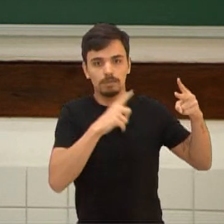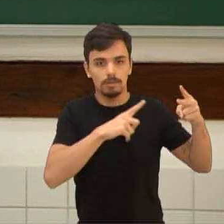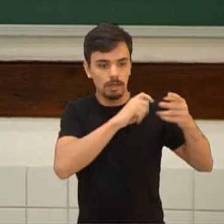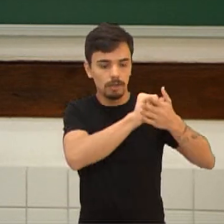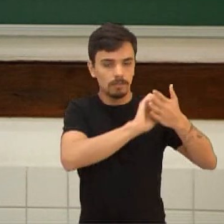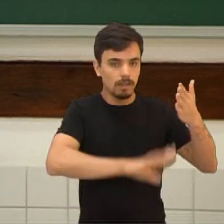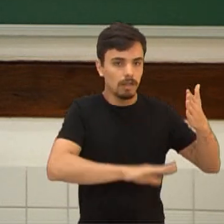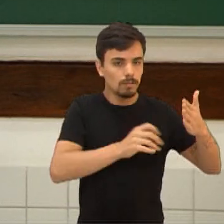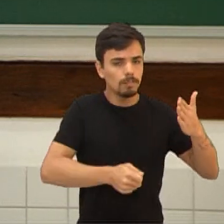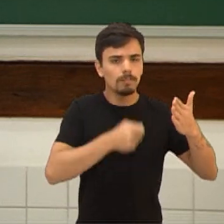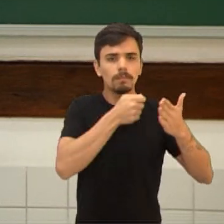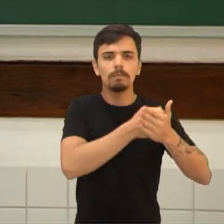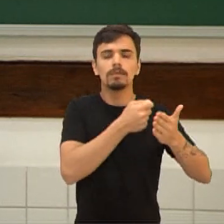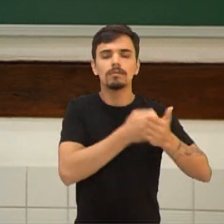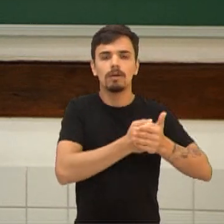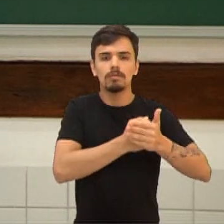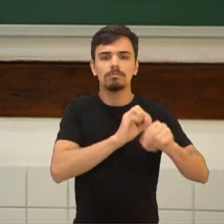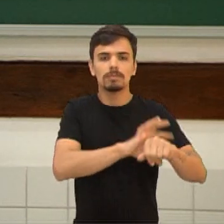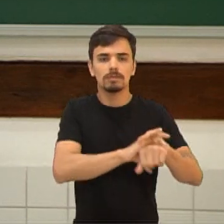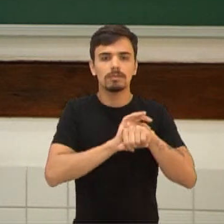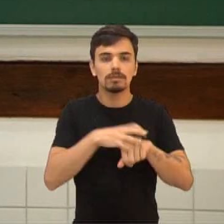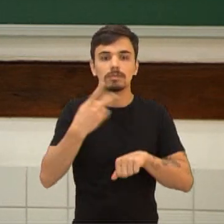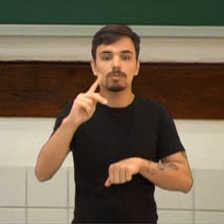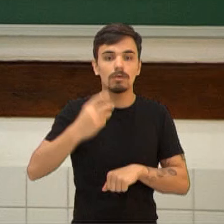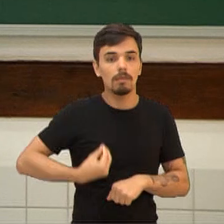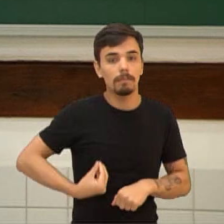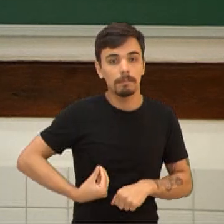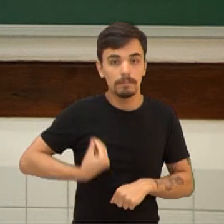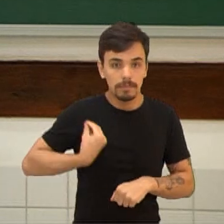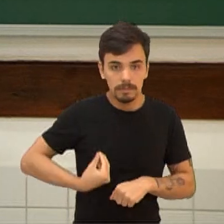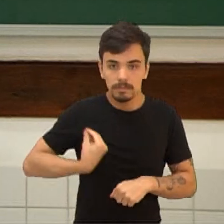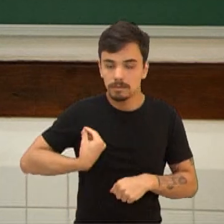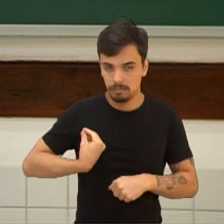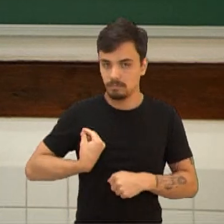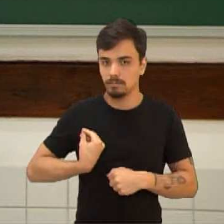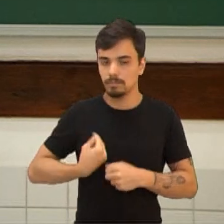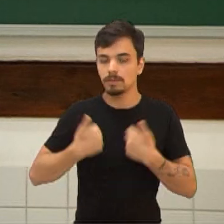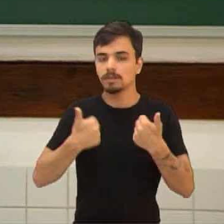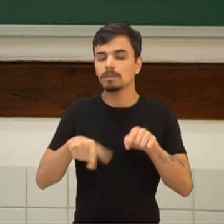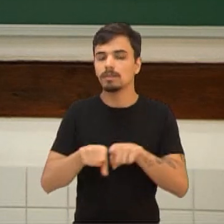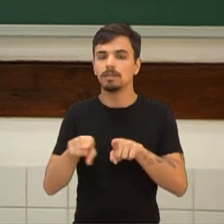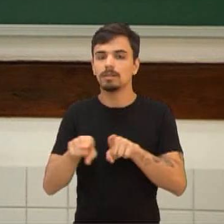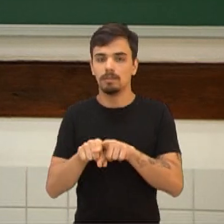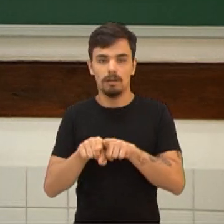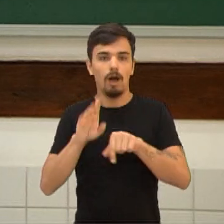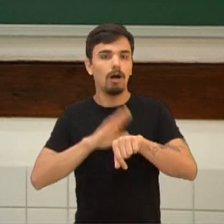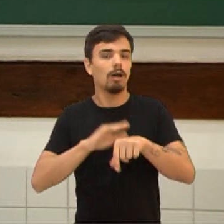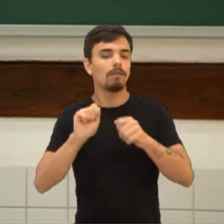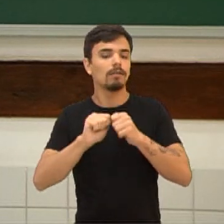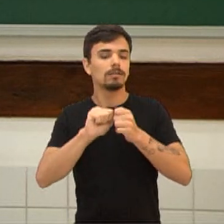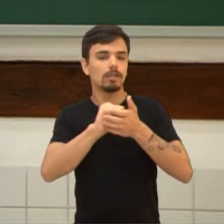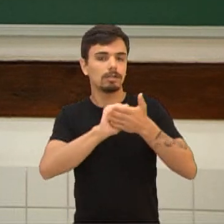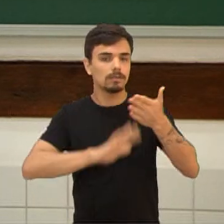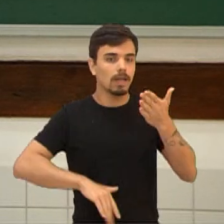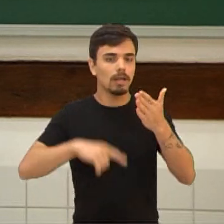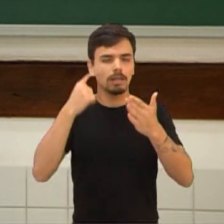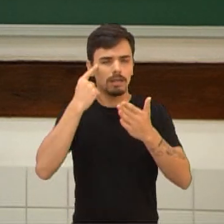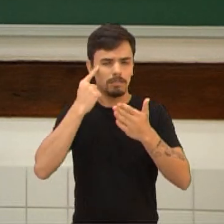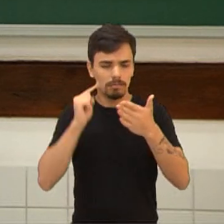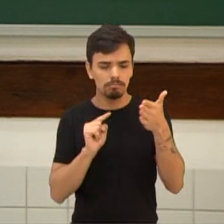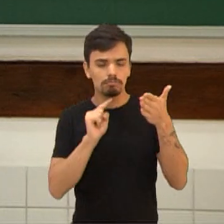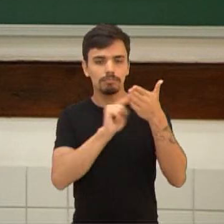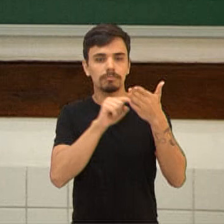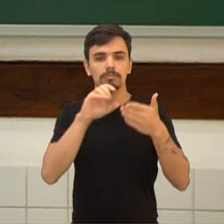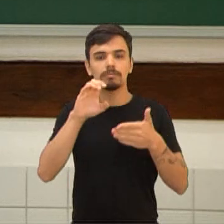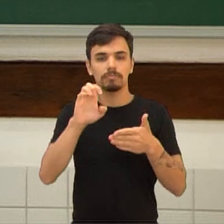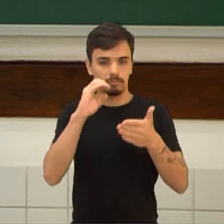atividade obrigatória, para registrar sua presença, ok? E na hora de fazer a atividade, não esqueça de clicar no enviar, para que